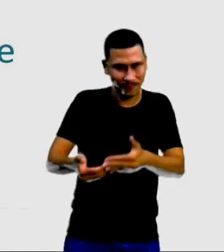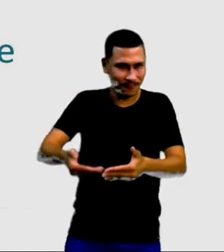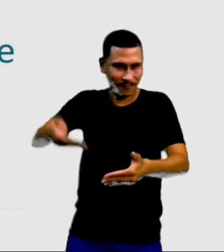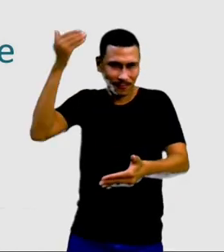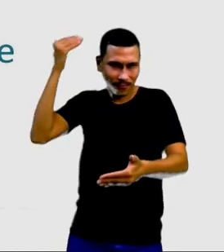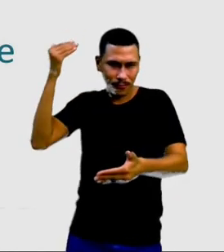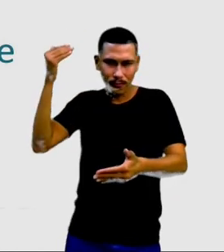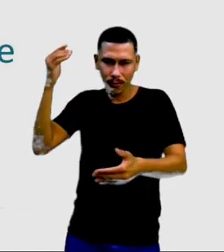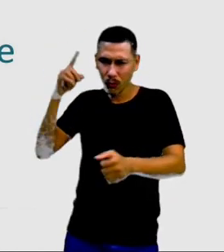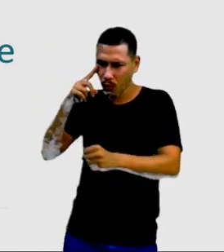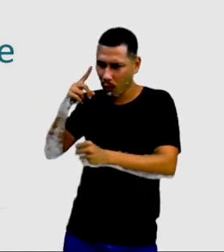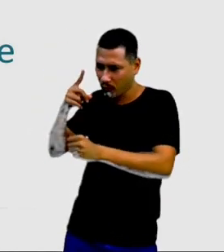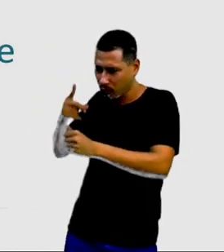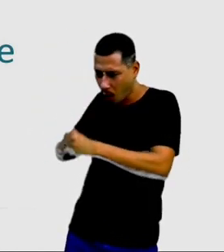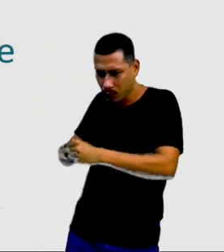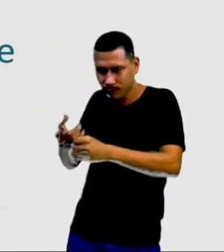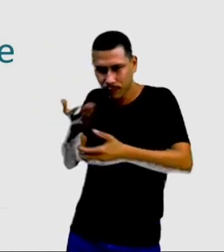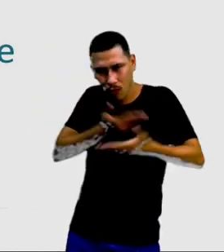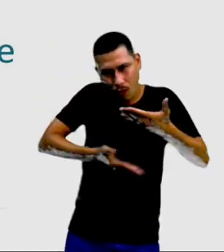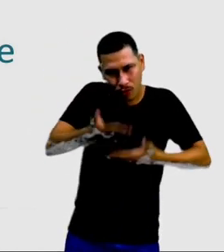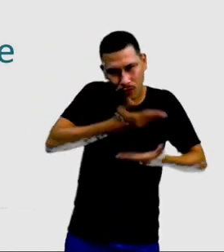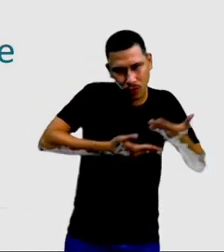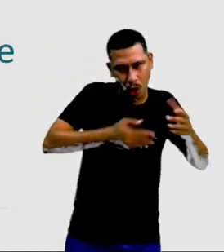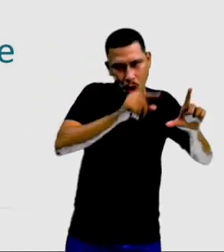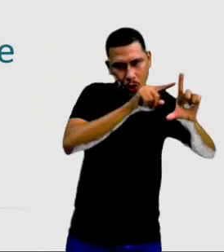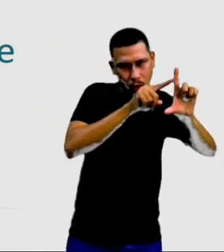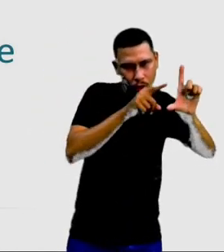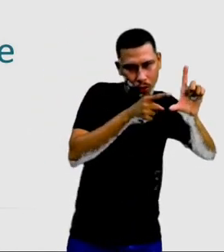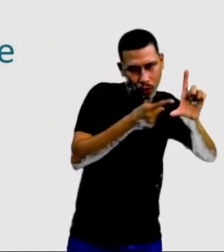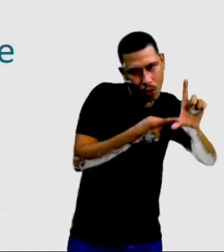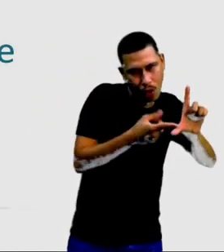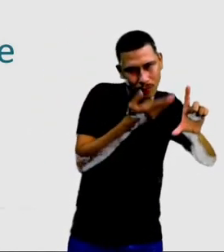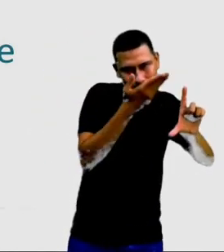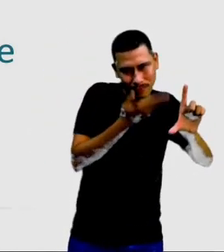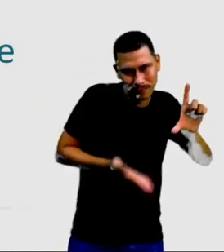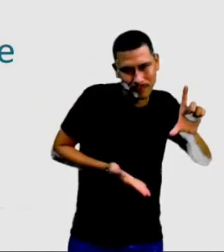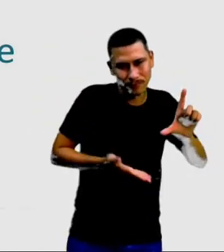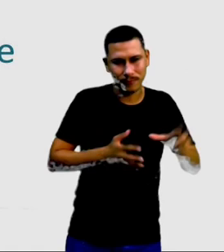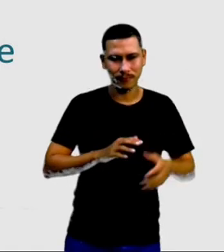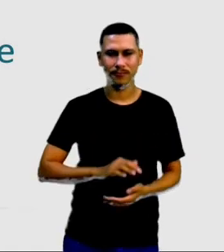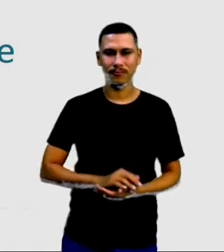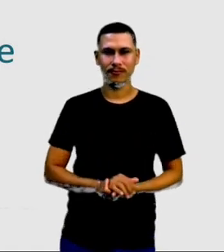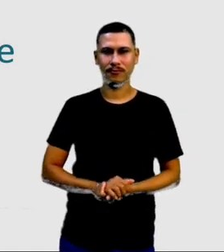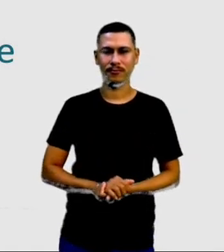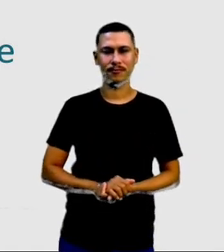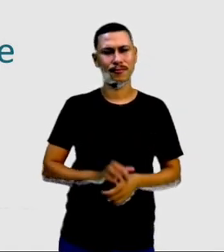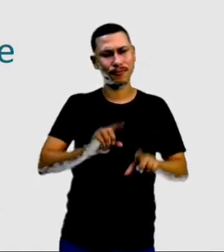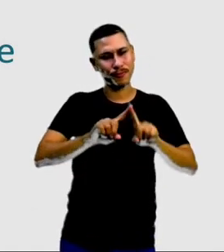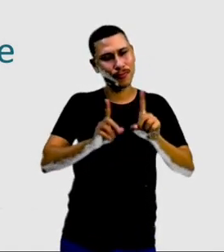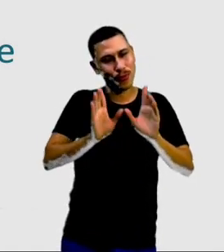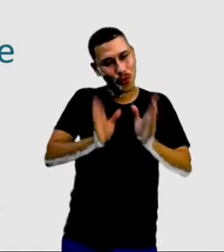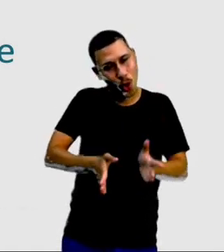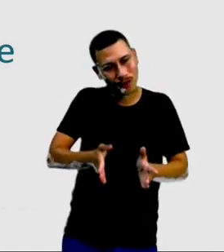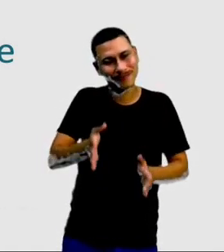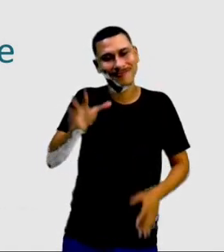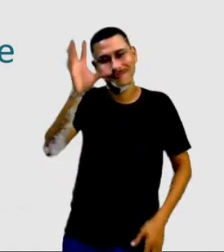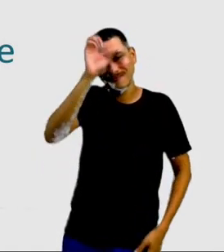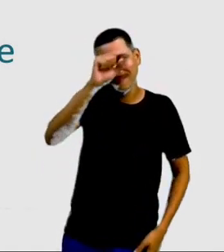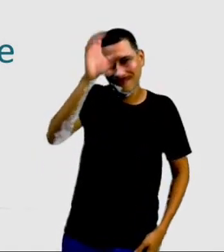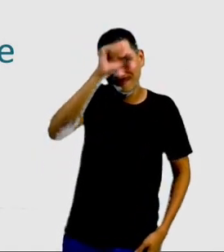nós identificamos as relações que existem entre os ângulos que são formados por retas. Mas hoje a gente vai